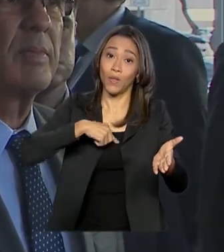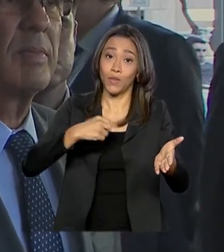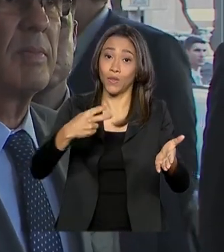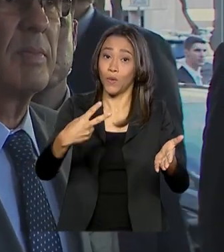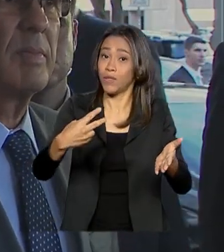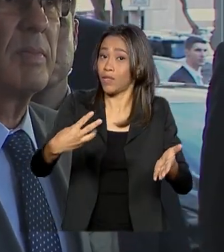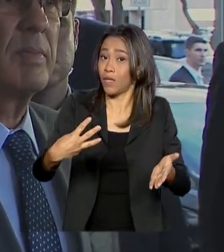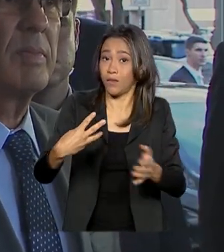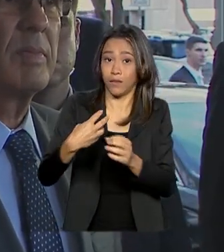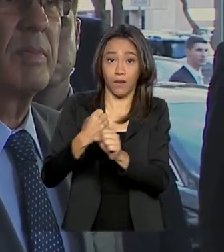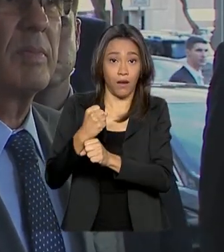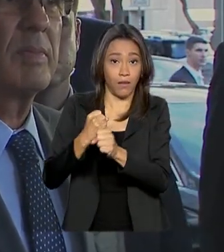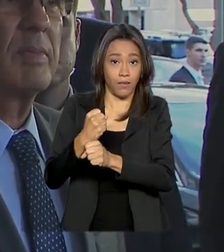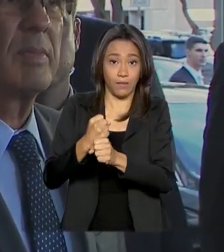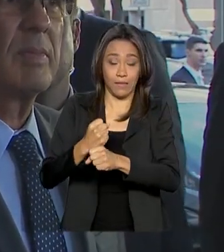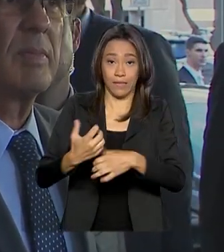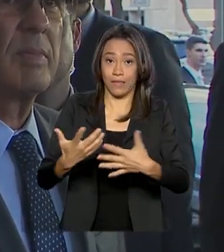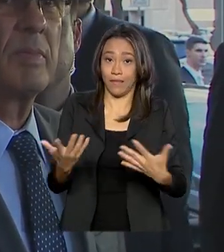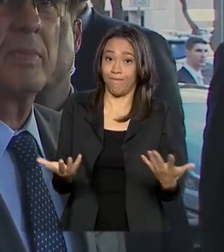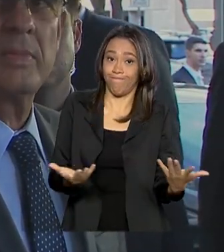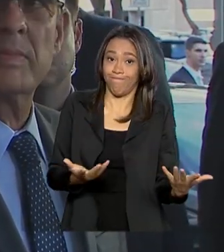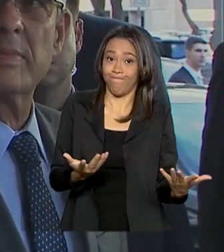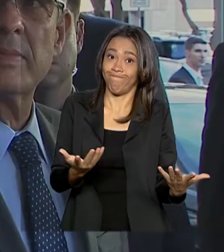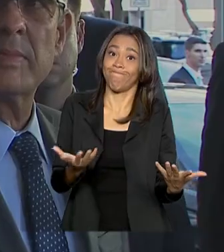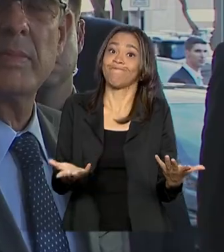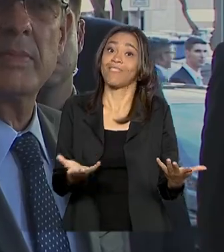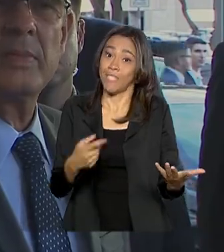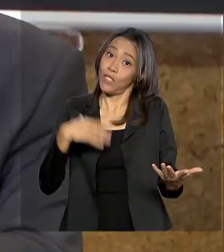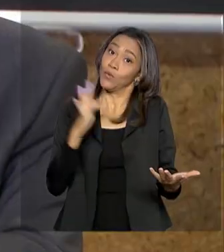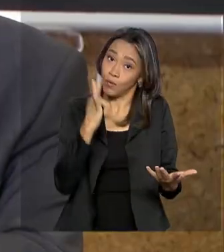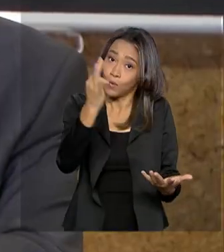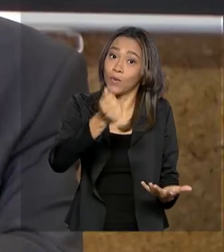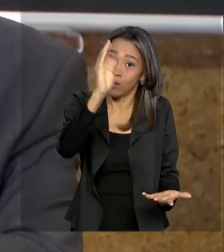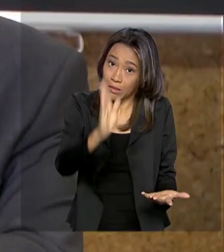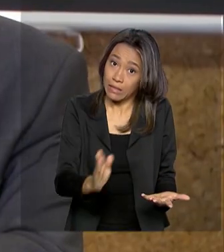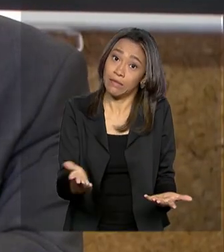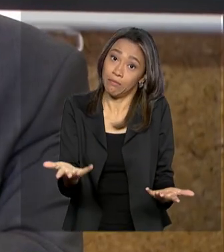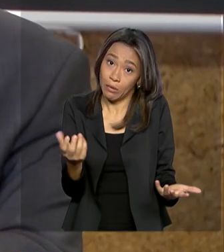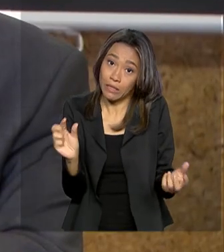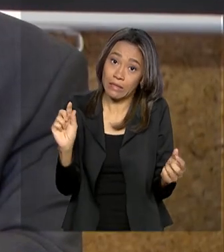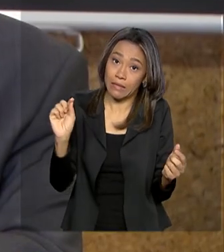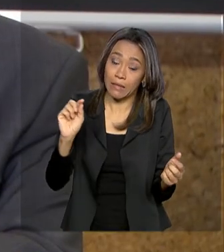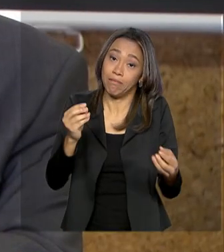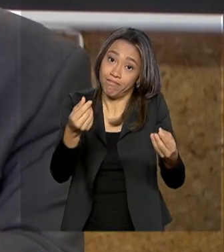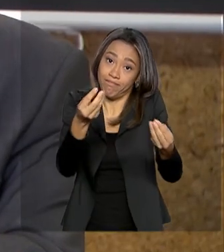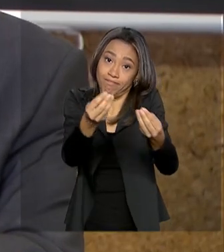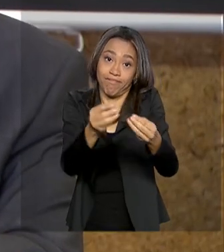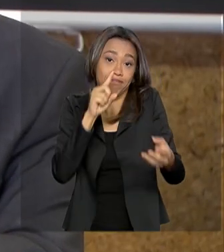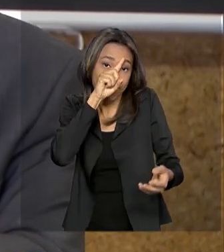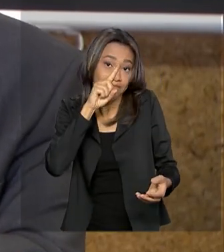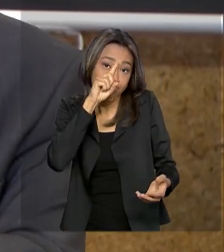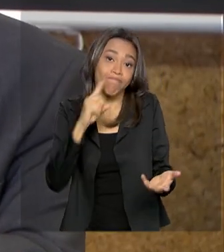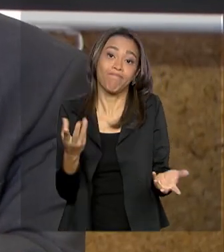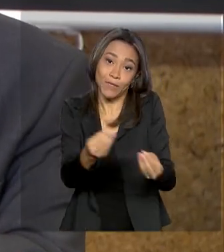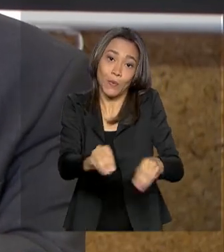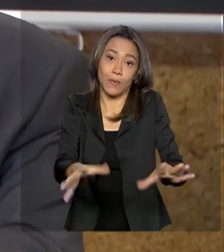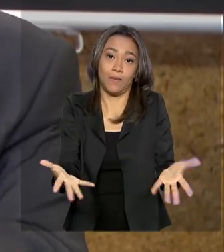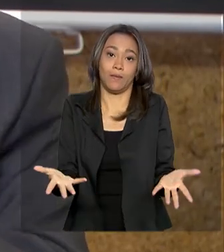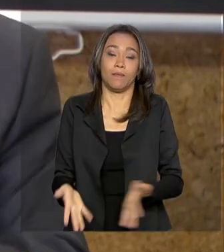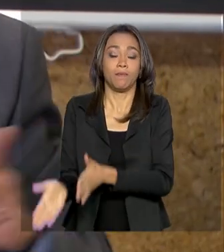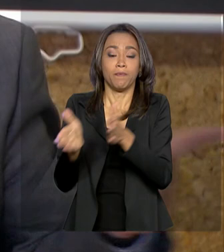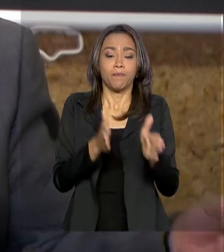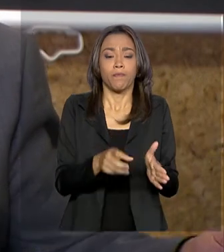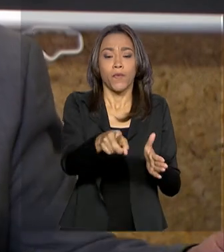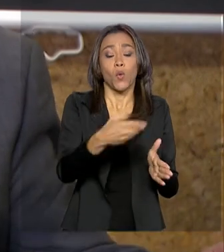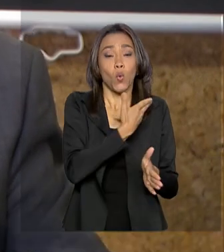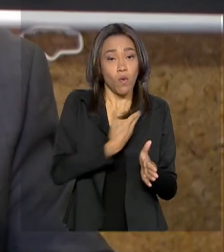e o futuro é do Brasil, todo mundo sabe o que vai ser. Segundo o ministro de Minas e Energia, o governo está estudando medidas para